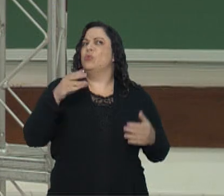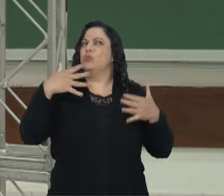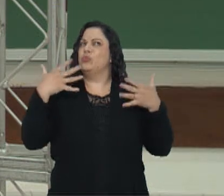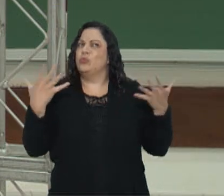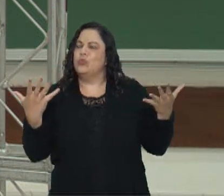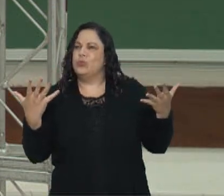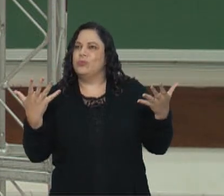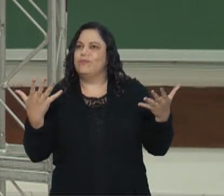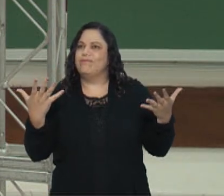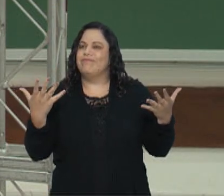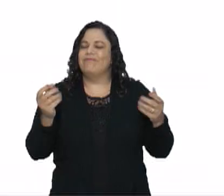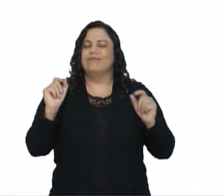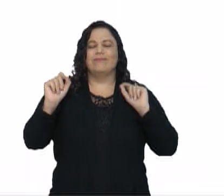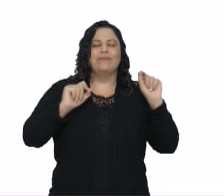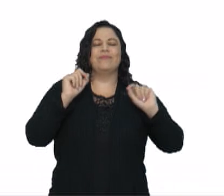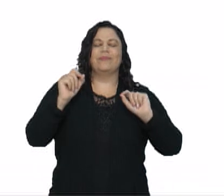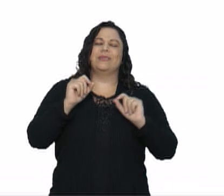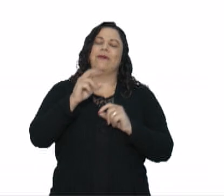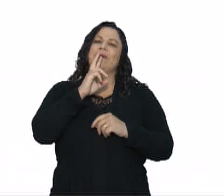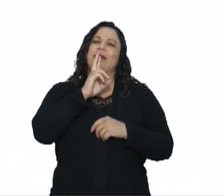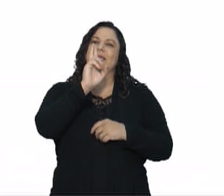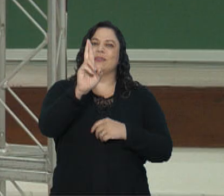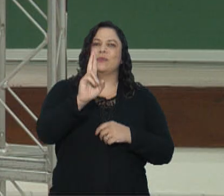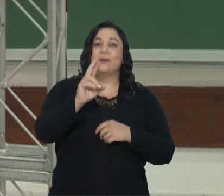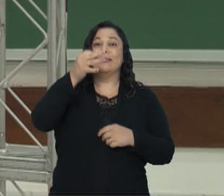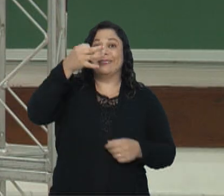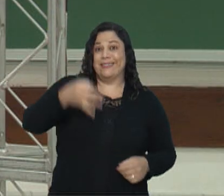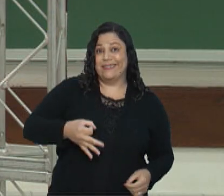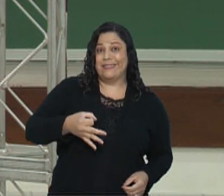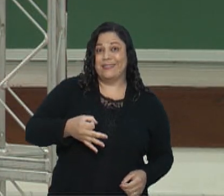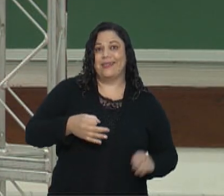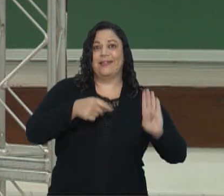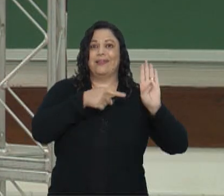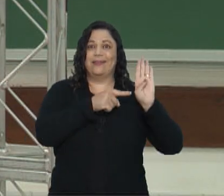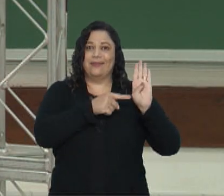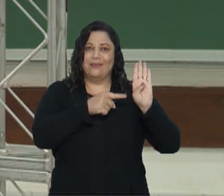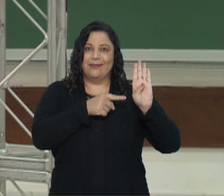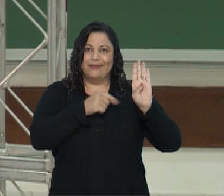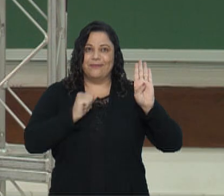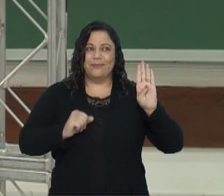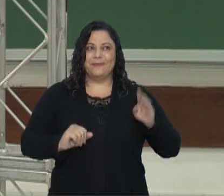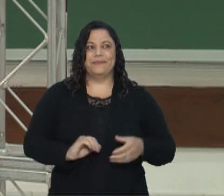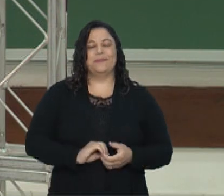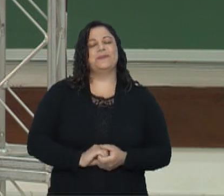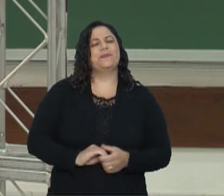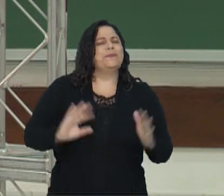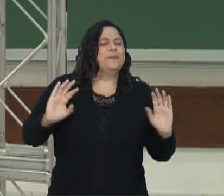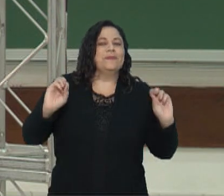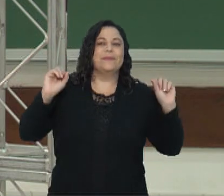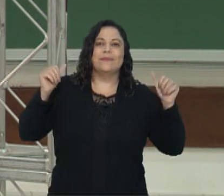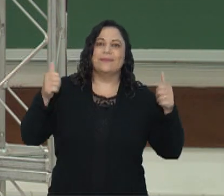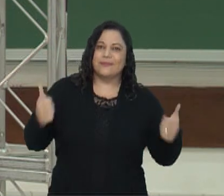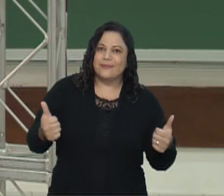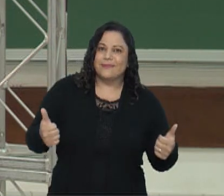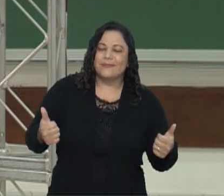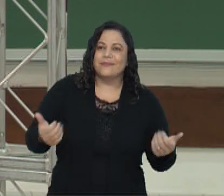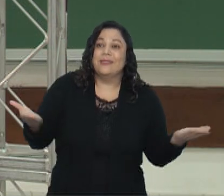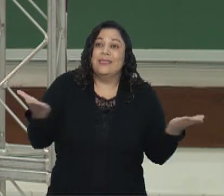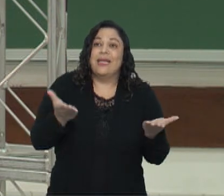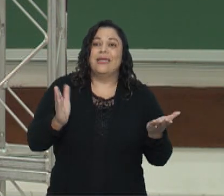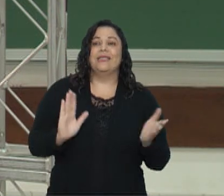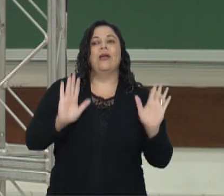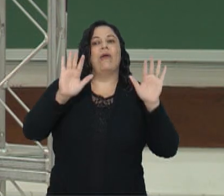sem dúvida nenhuma, B, ok? Muito bem, pessoal. Então, aqui nós vamos fechar a nossa